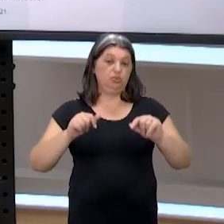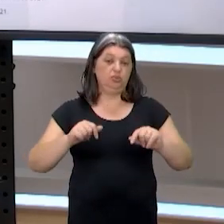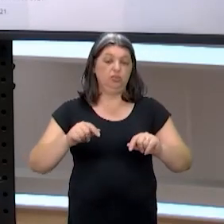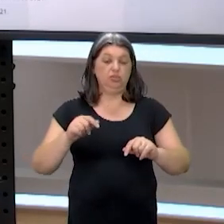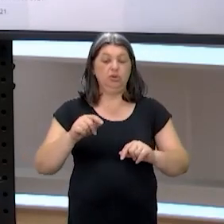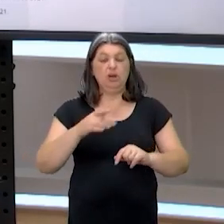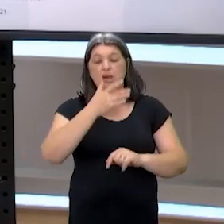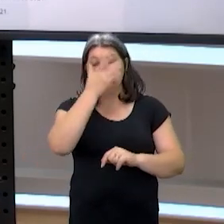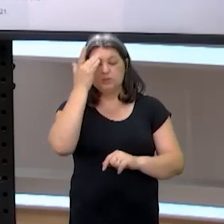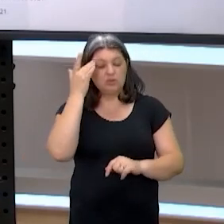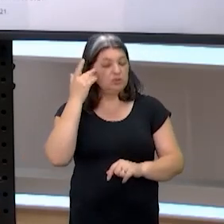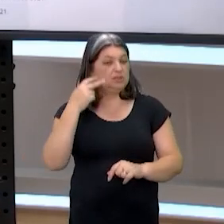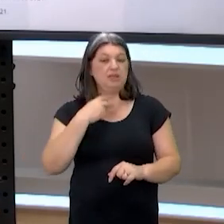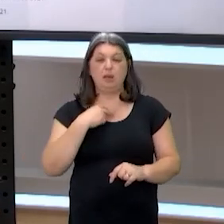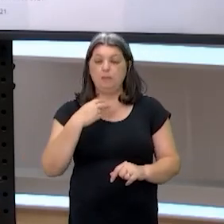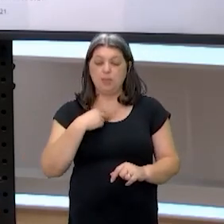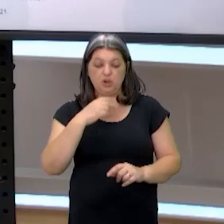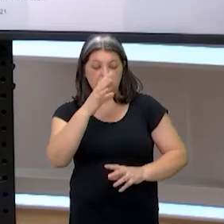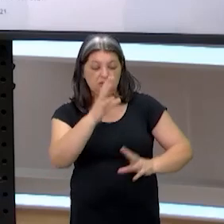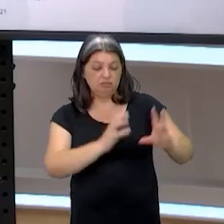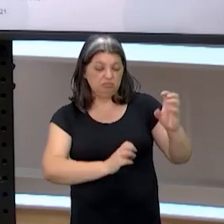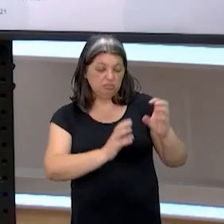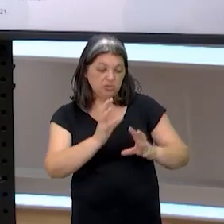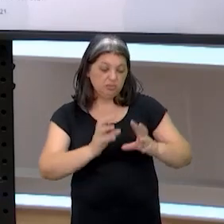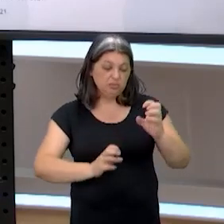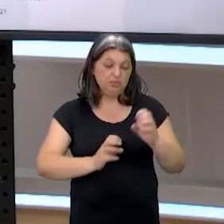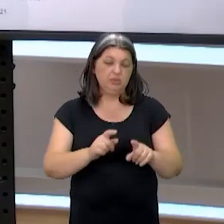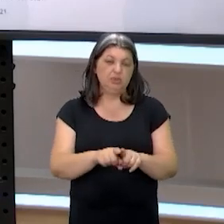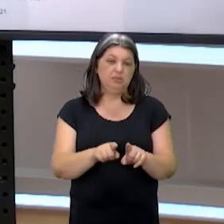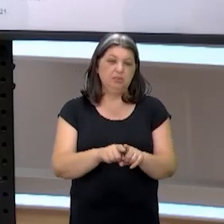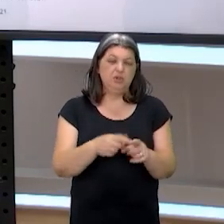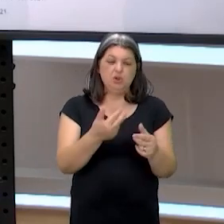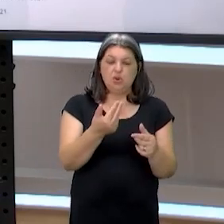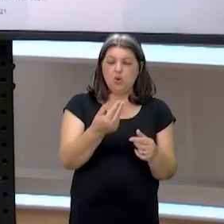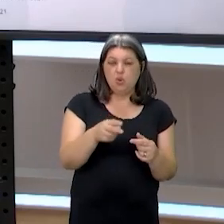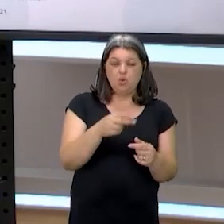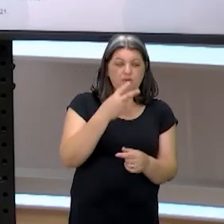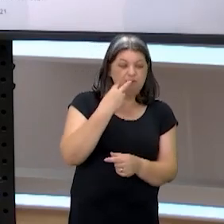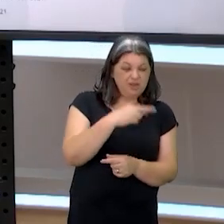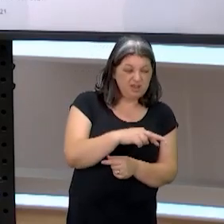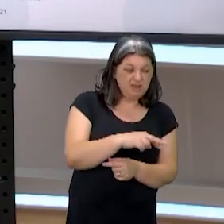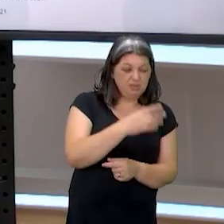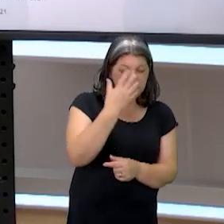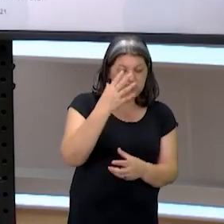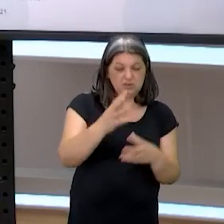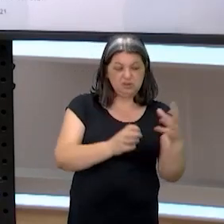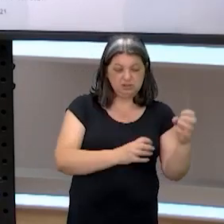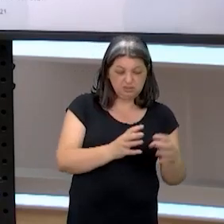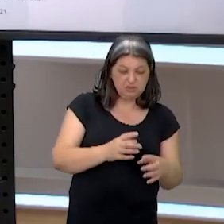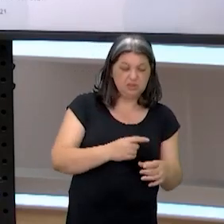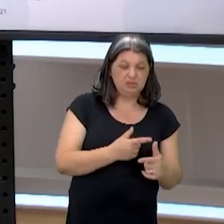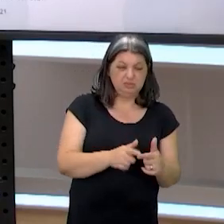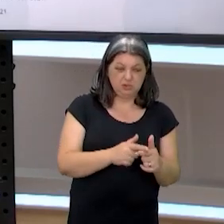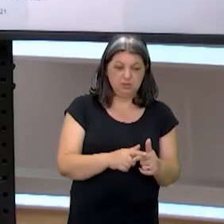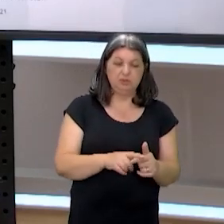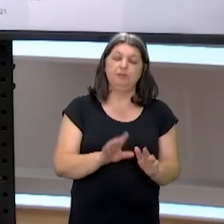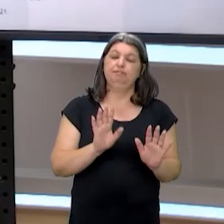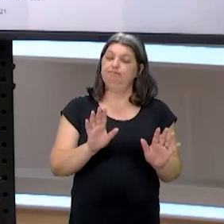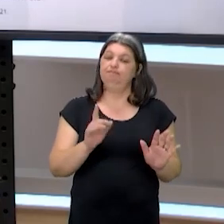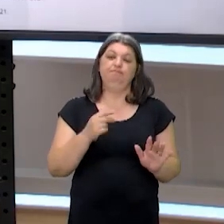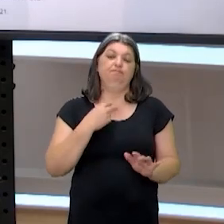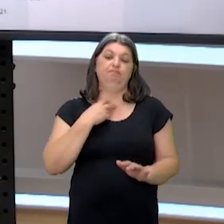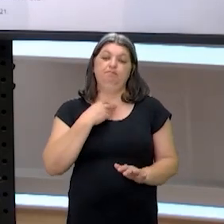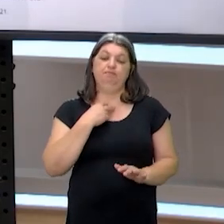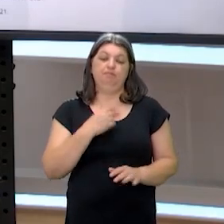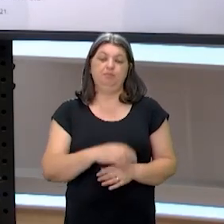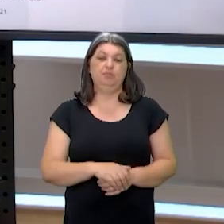sociais, nos conflitos relacionados à economia. Conta pra galera. Difícil a pergunta, viu? Nesse embate